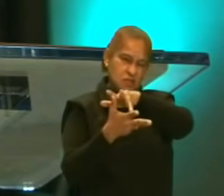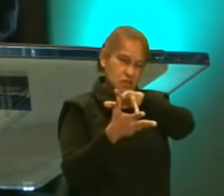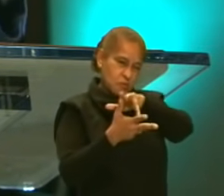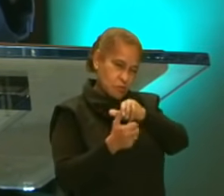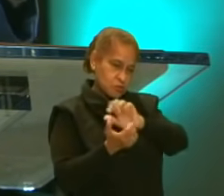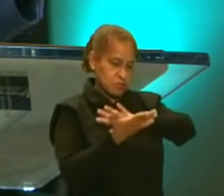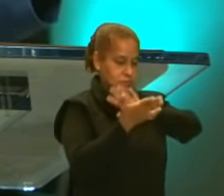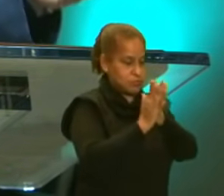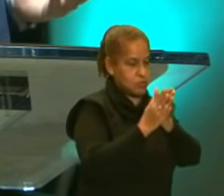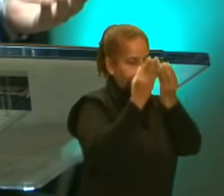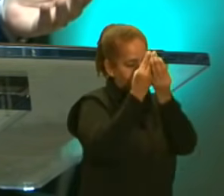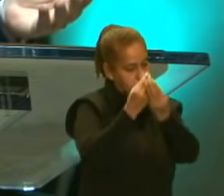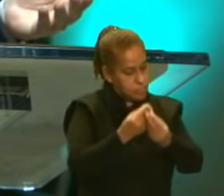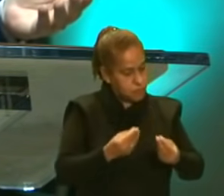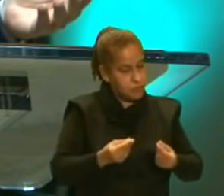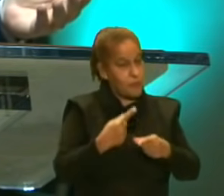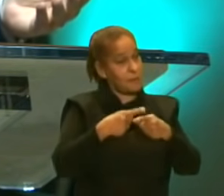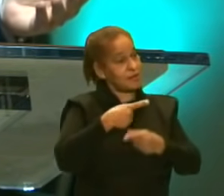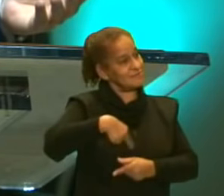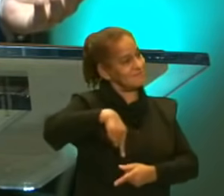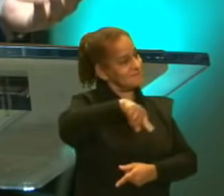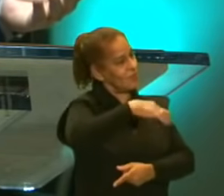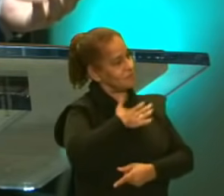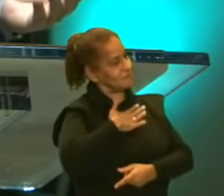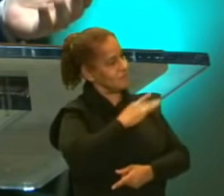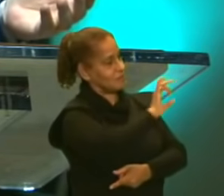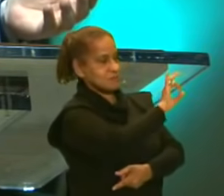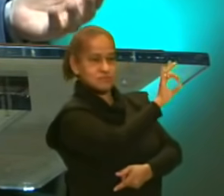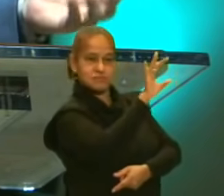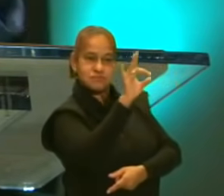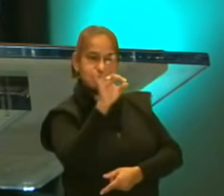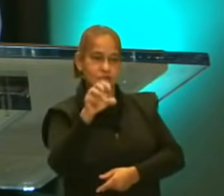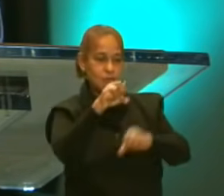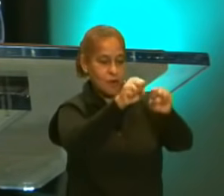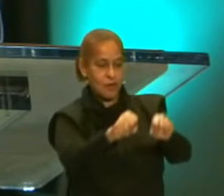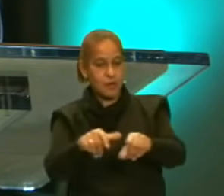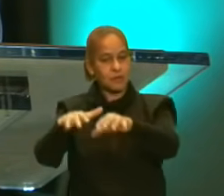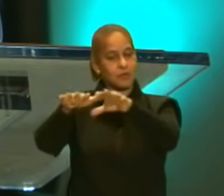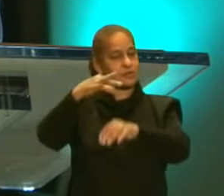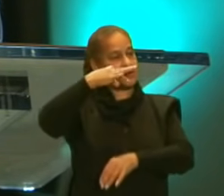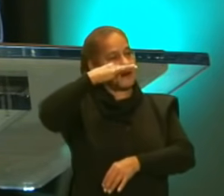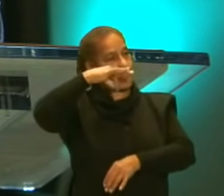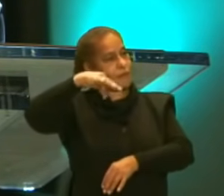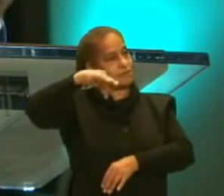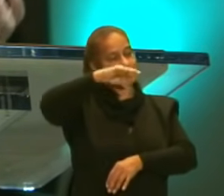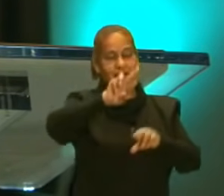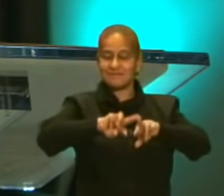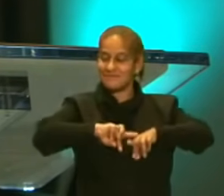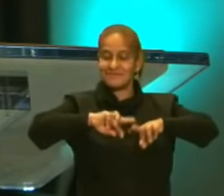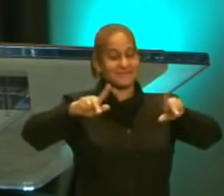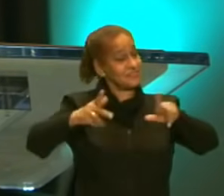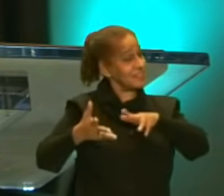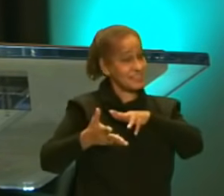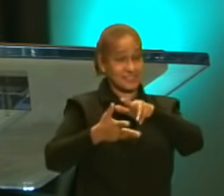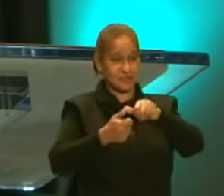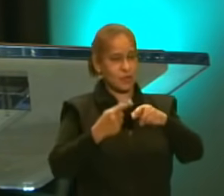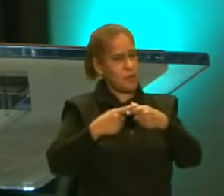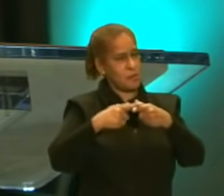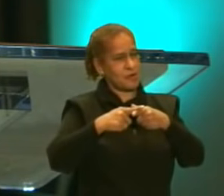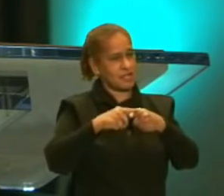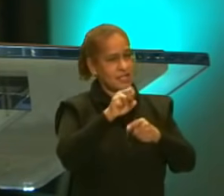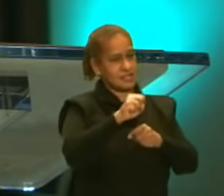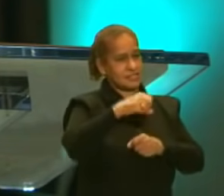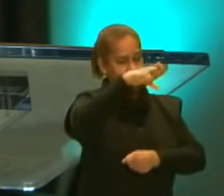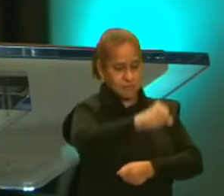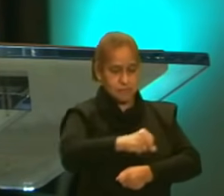nós somos o sal da terra e a luz do mundo. E se a gente tira o sal, não é? E tira a luz, o que sobra